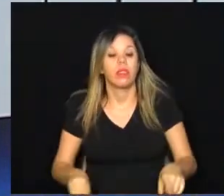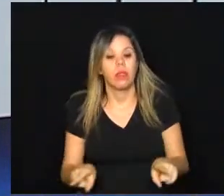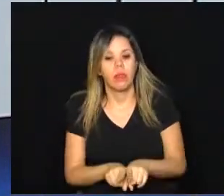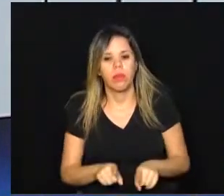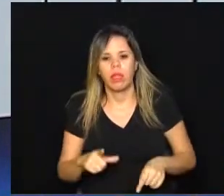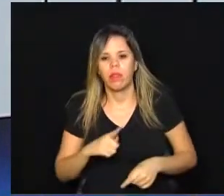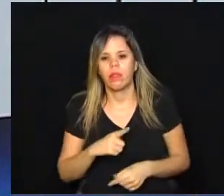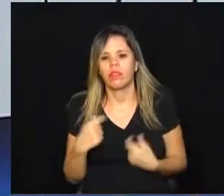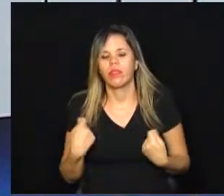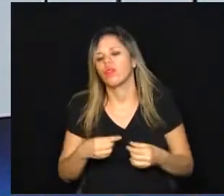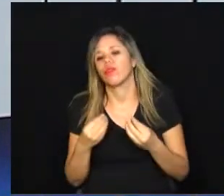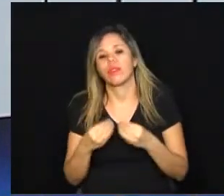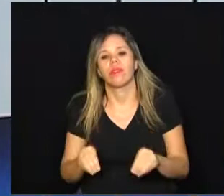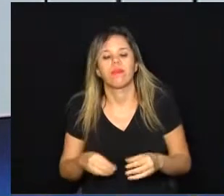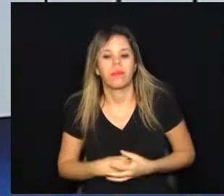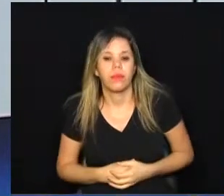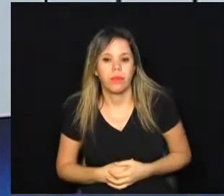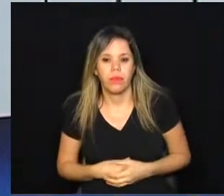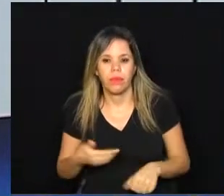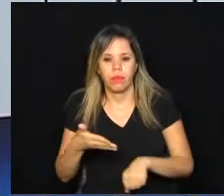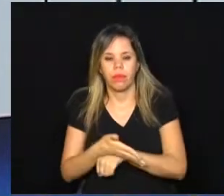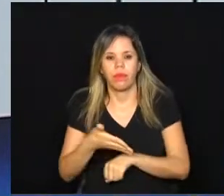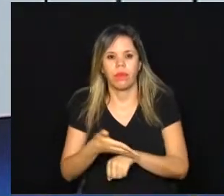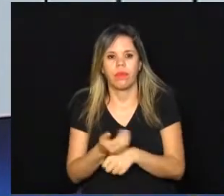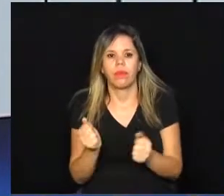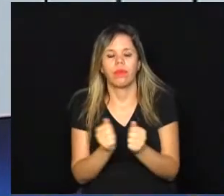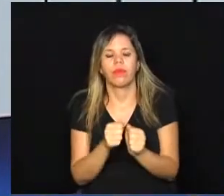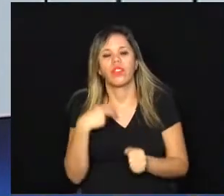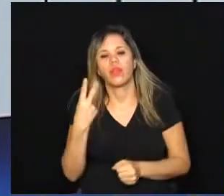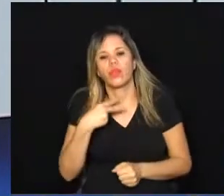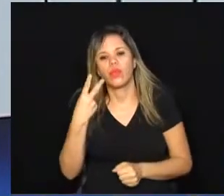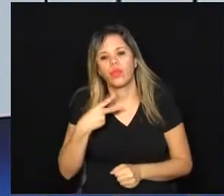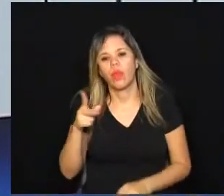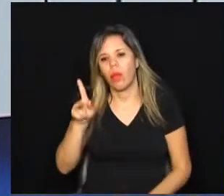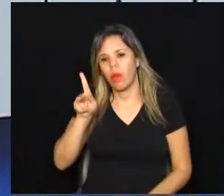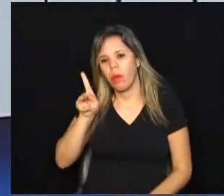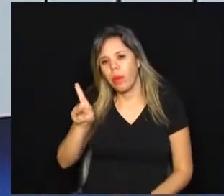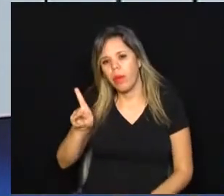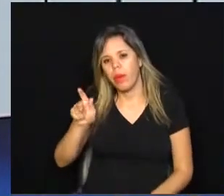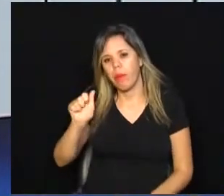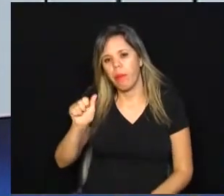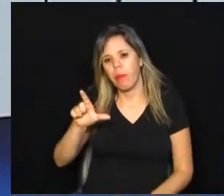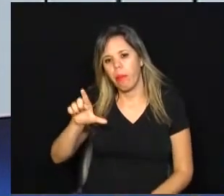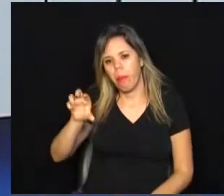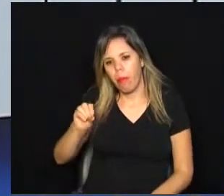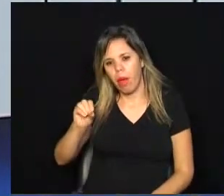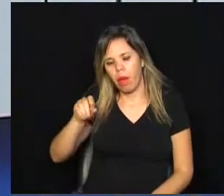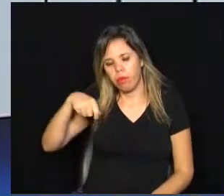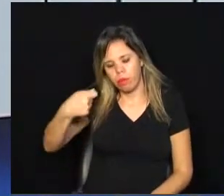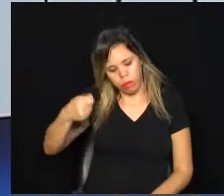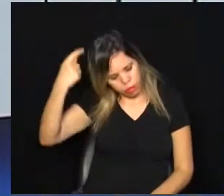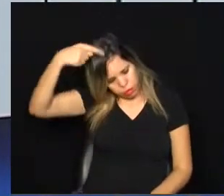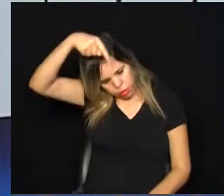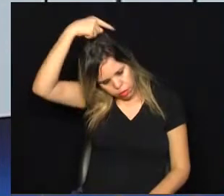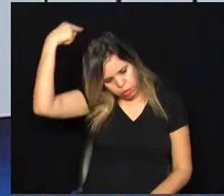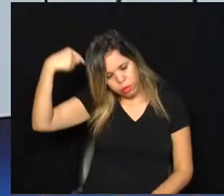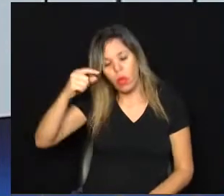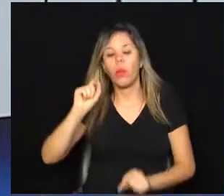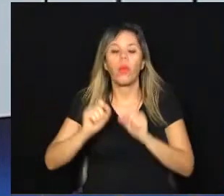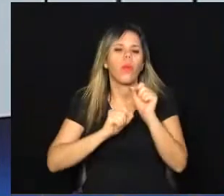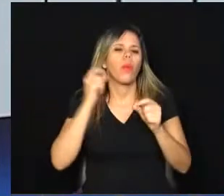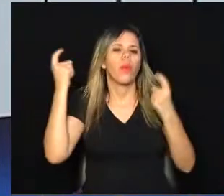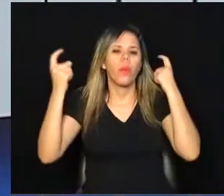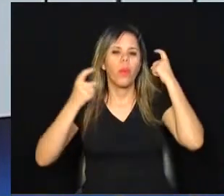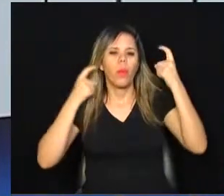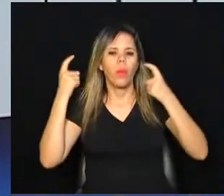sido afetado. Participa aqui com a gente também o vereador Paulo Gaspar, e a situação mais preocupante são